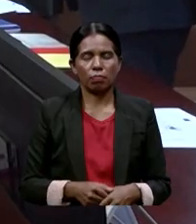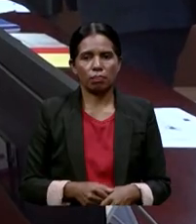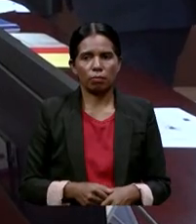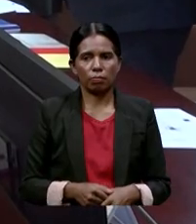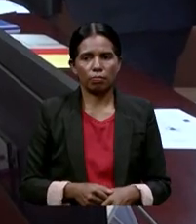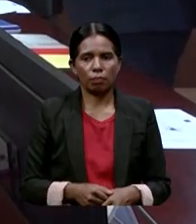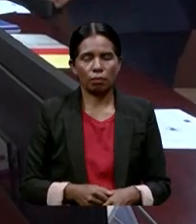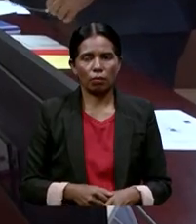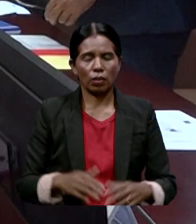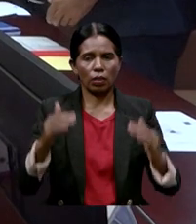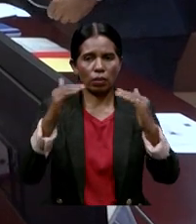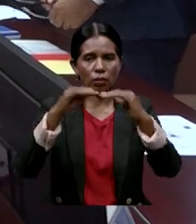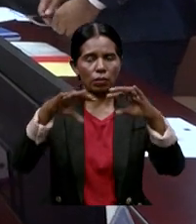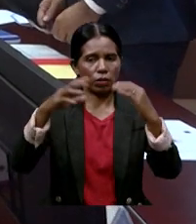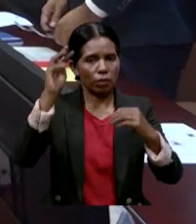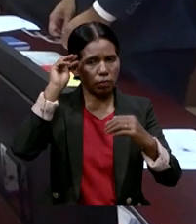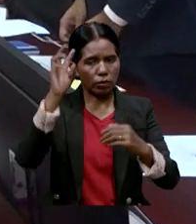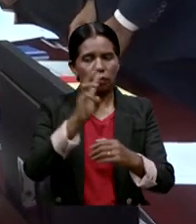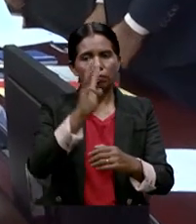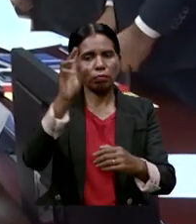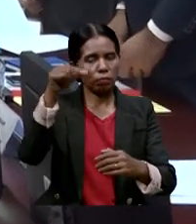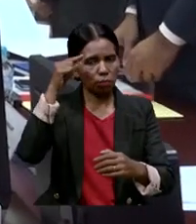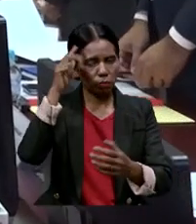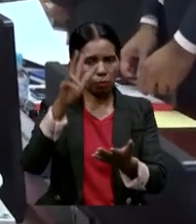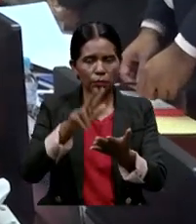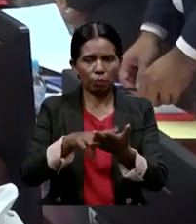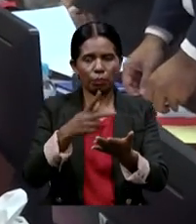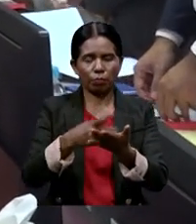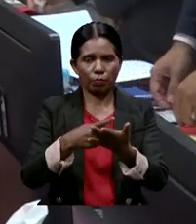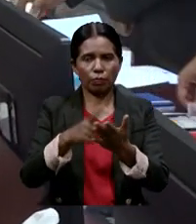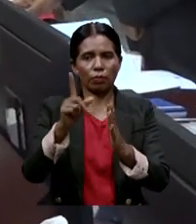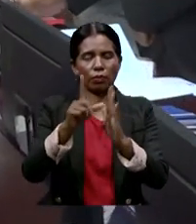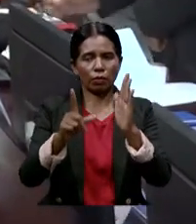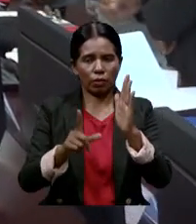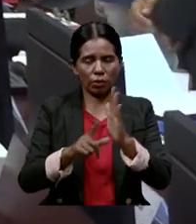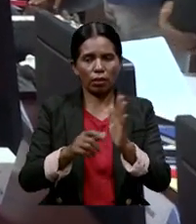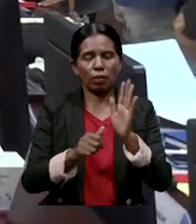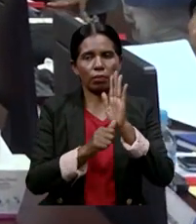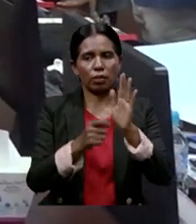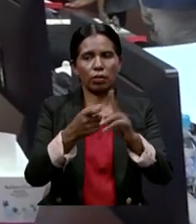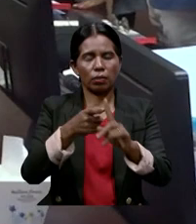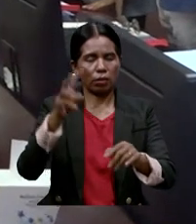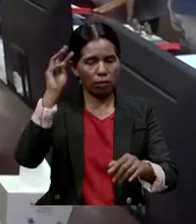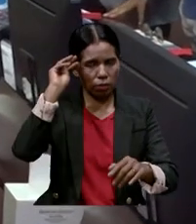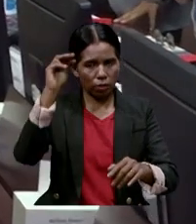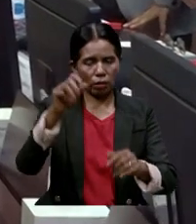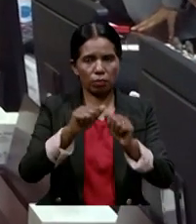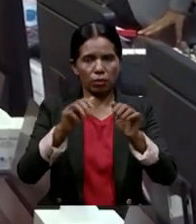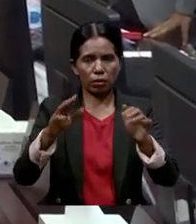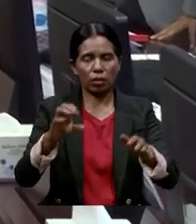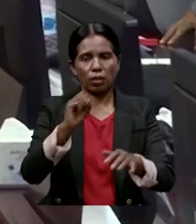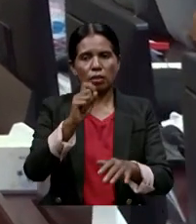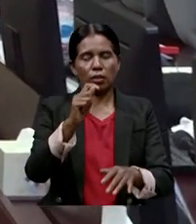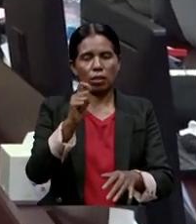E a reunião Conselho Ministros, quarta, né? Governo aprova projeto decreto governo, nebe apresenta Rússi, ministro administração